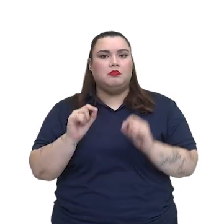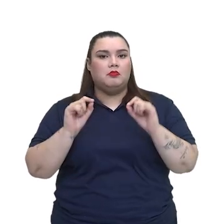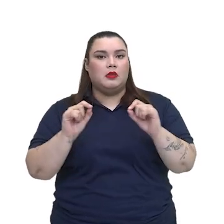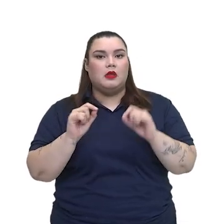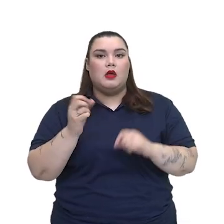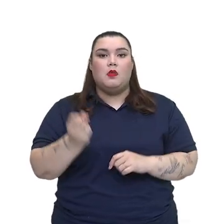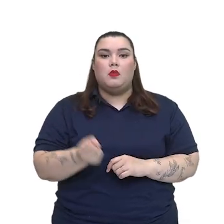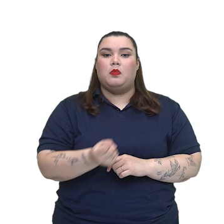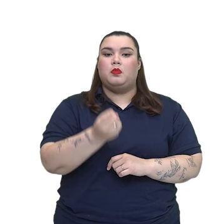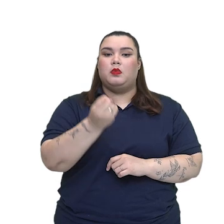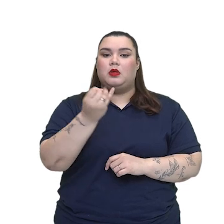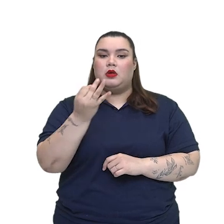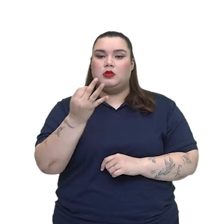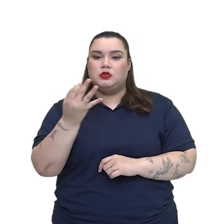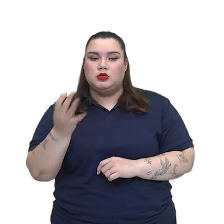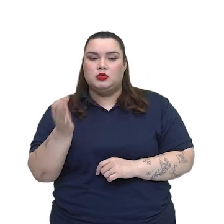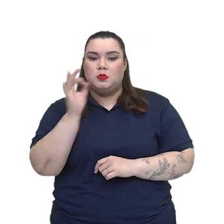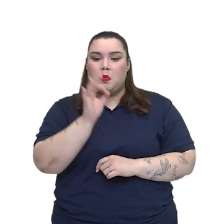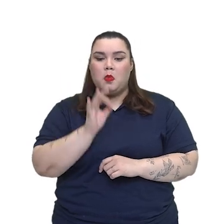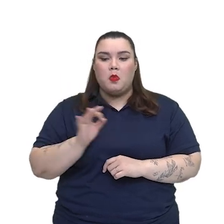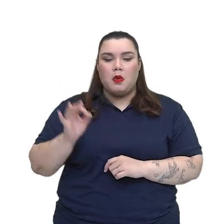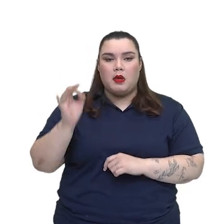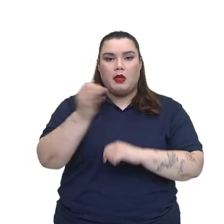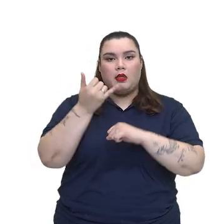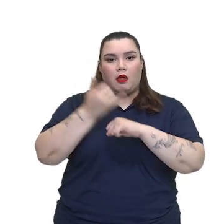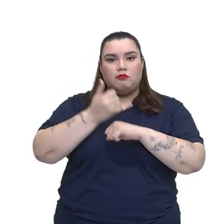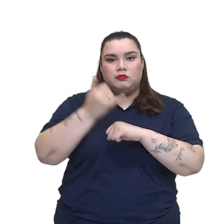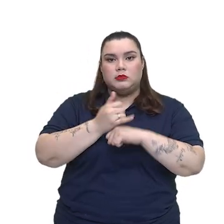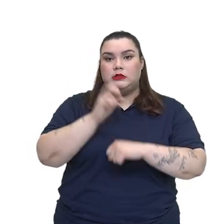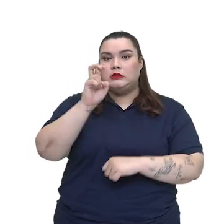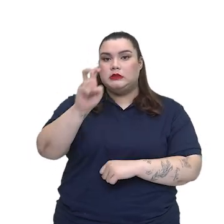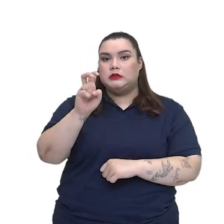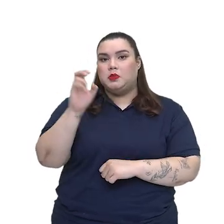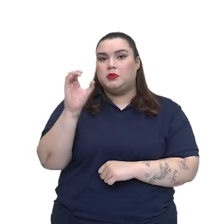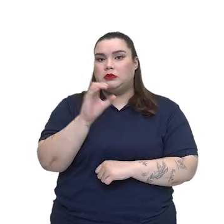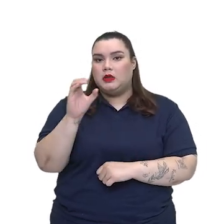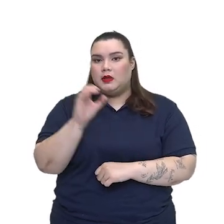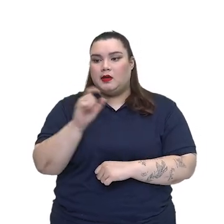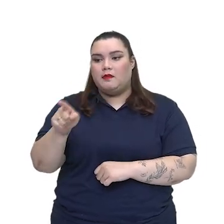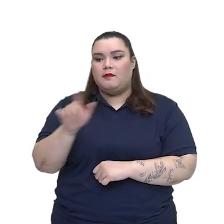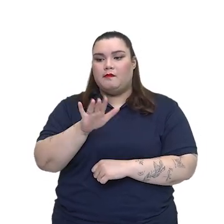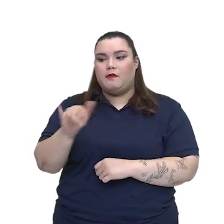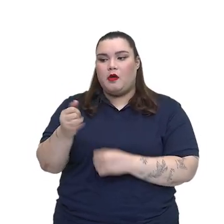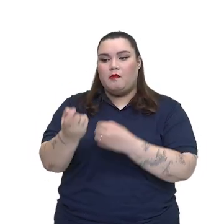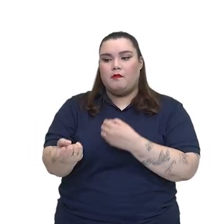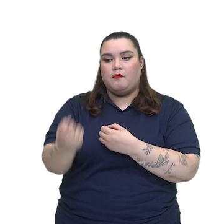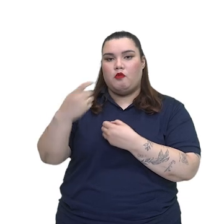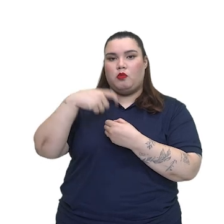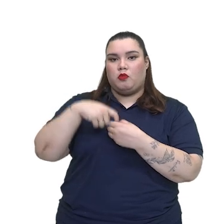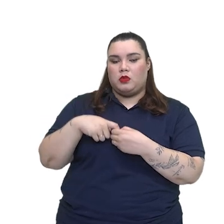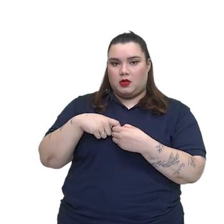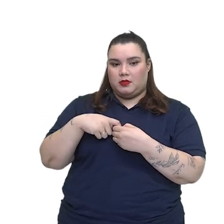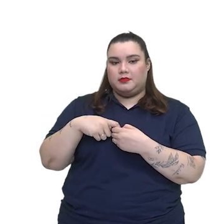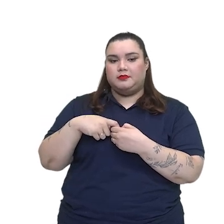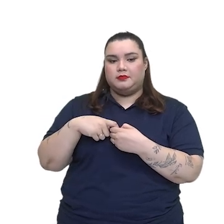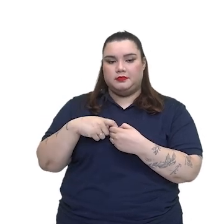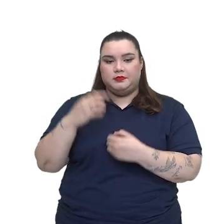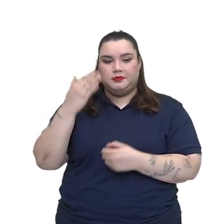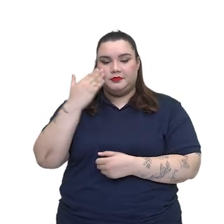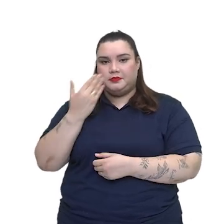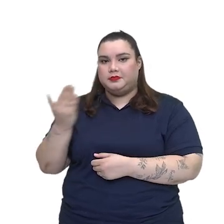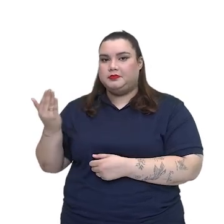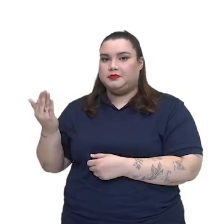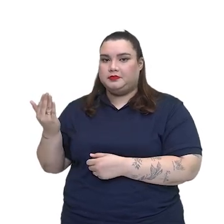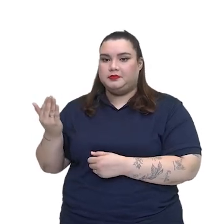É a quantidade de moedas de 5 centavos que a Gabi vai receber. Então, ela